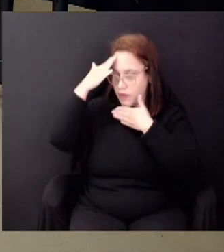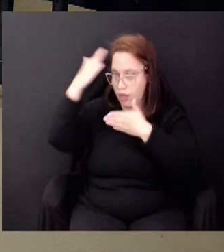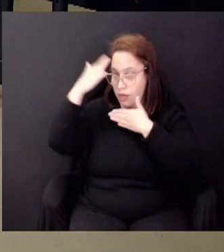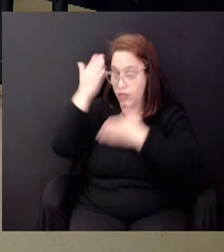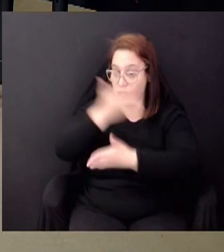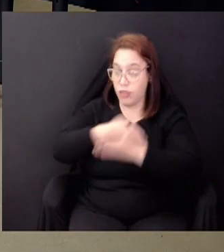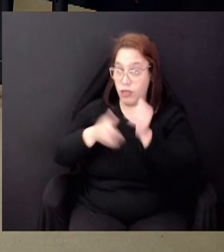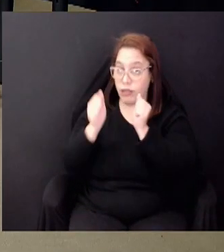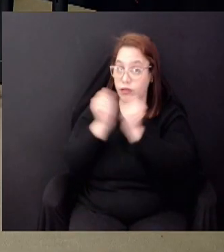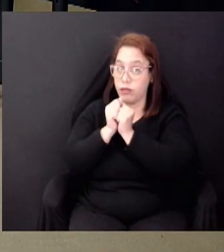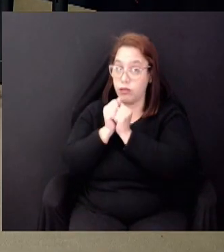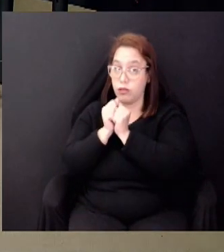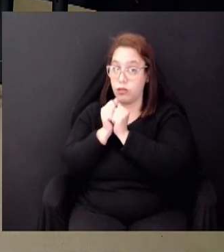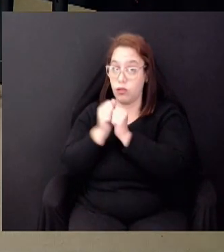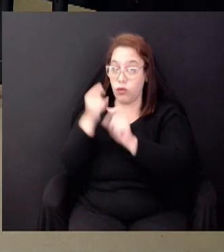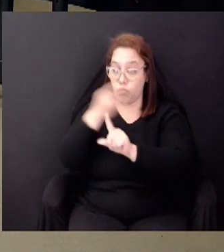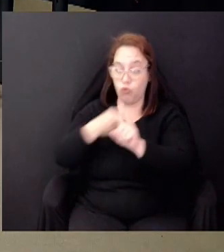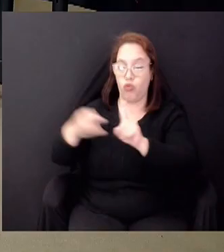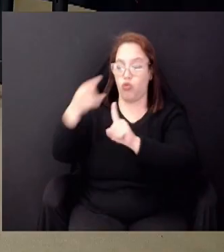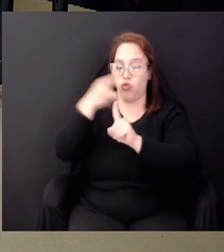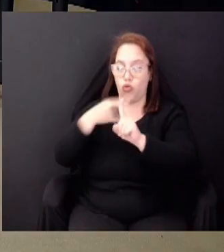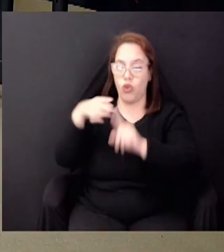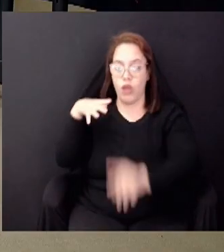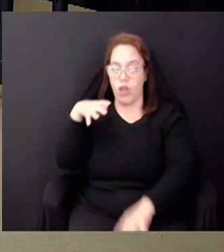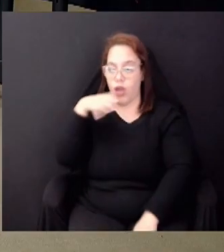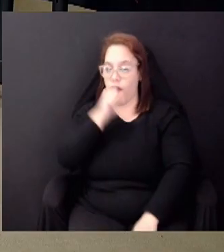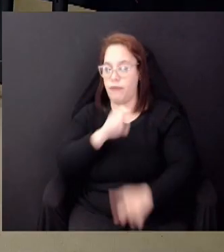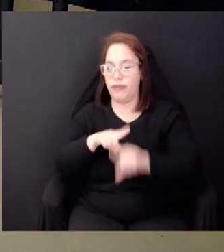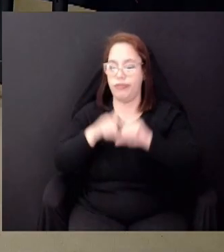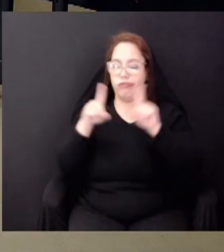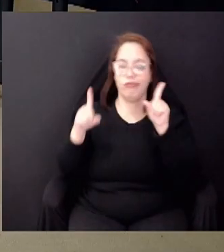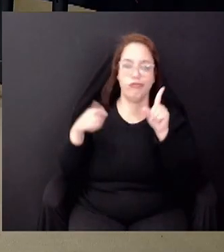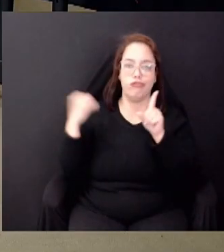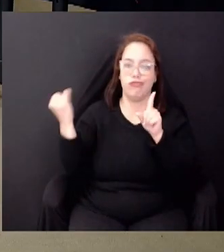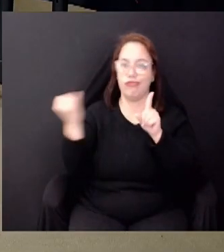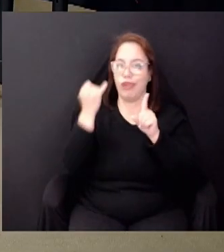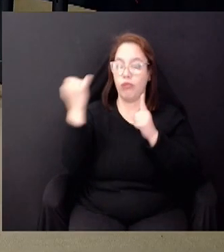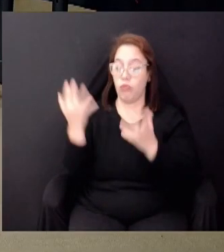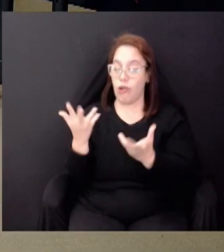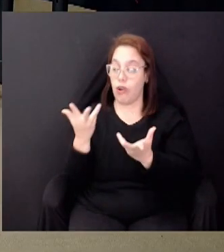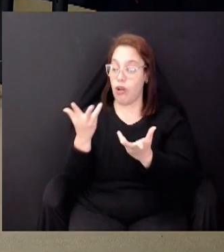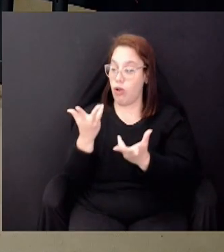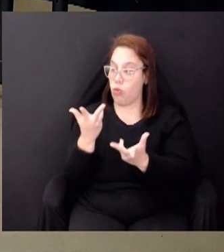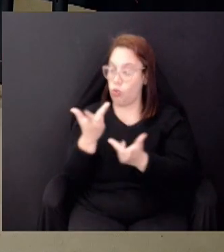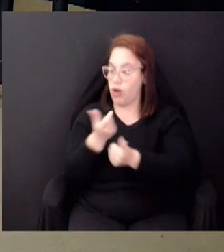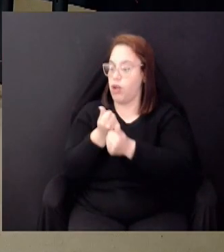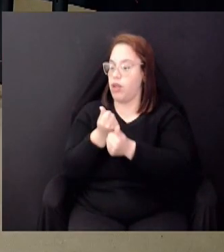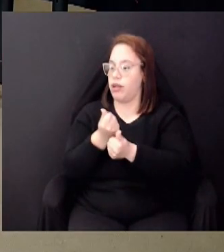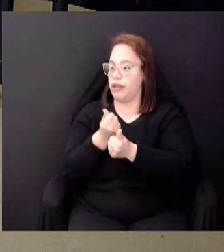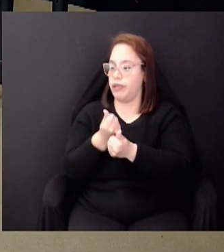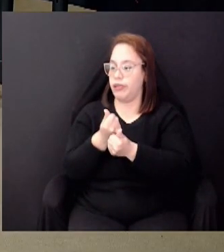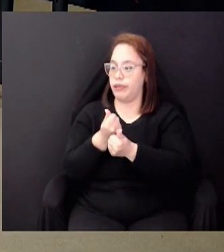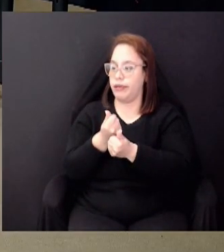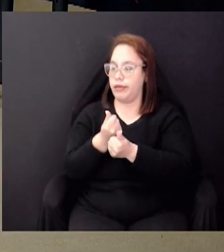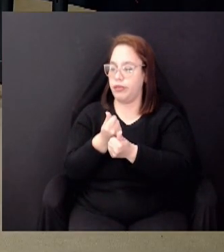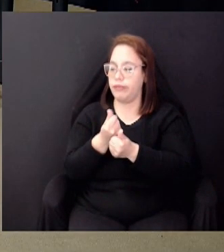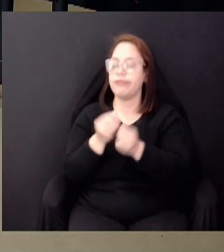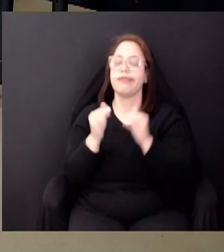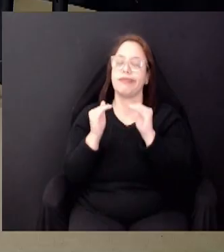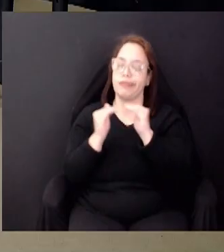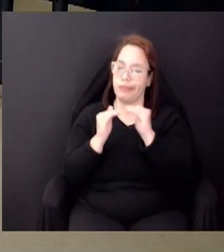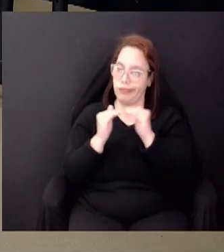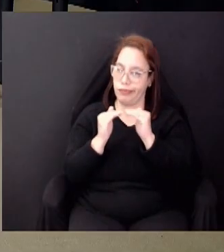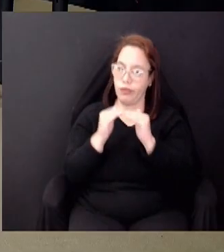através do Zoom, participação rápida, mas de muita qualidade, né? E o que você trouxe, com certeza, somou